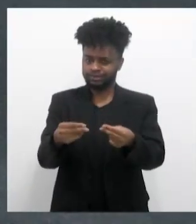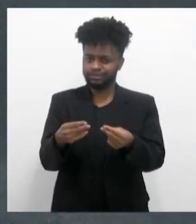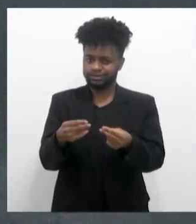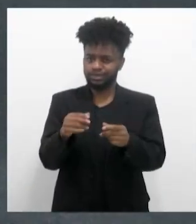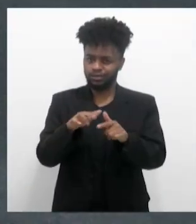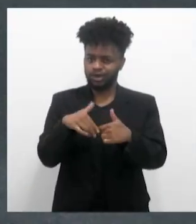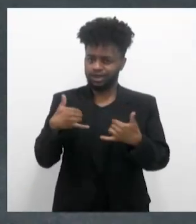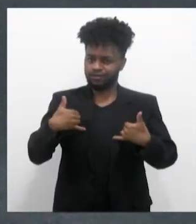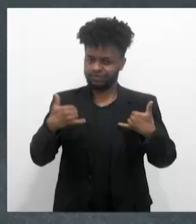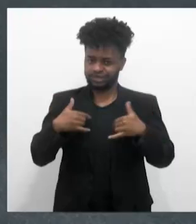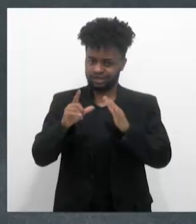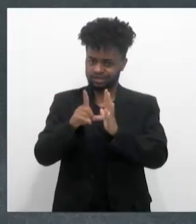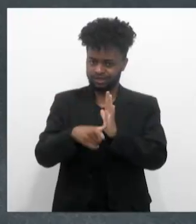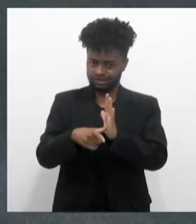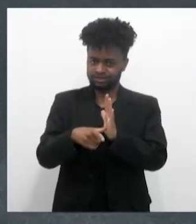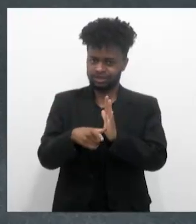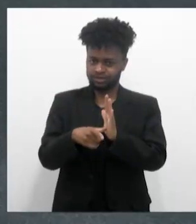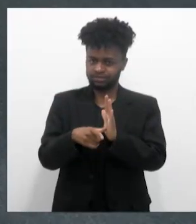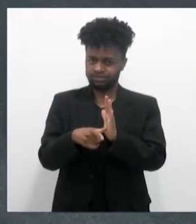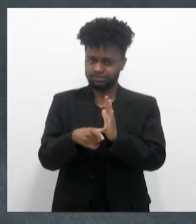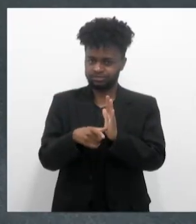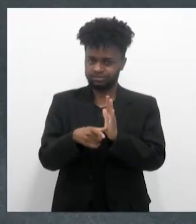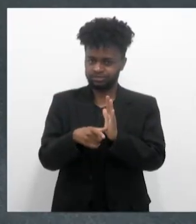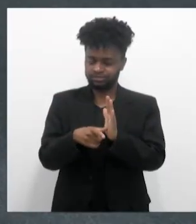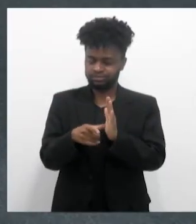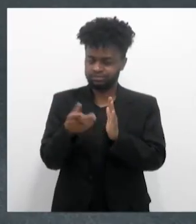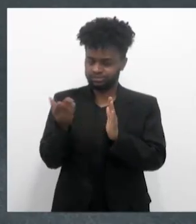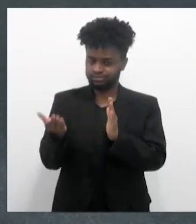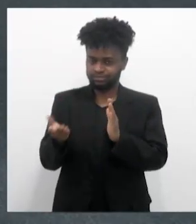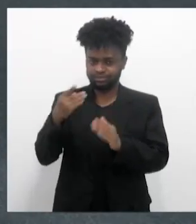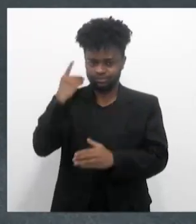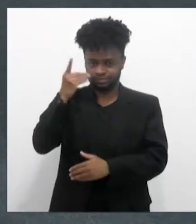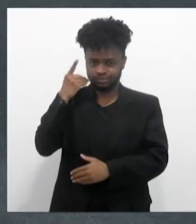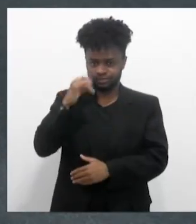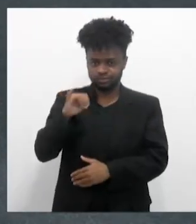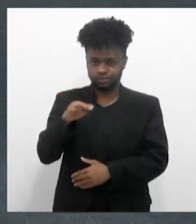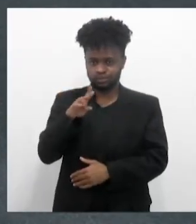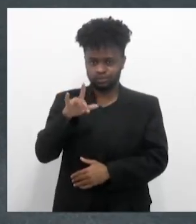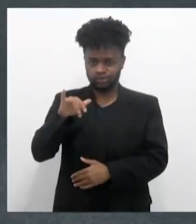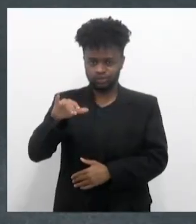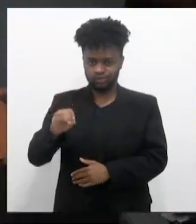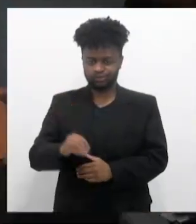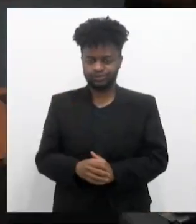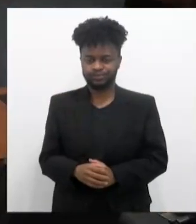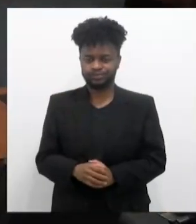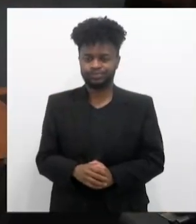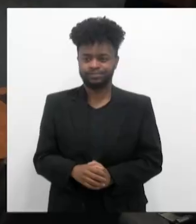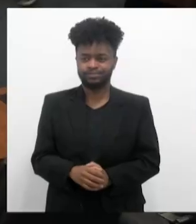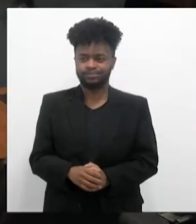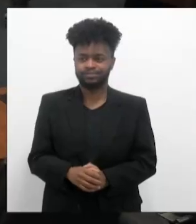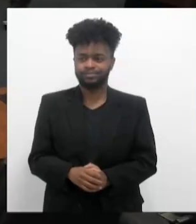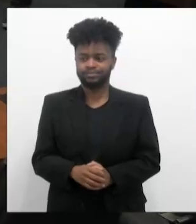aniversário atrasado para o interativo deputado Júlio Rocha.